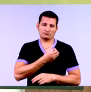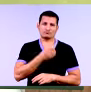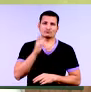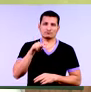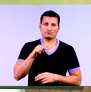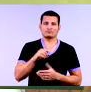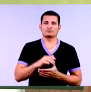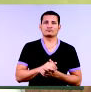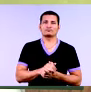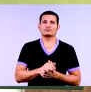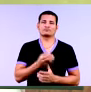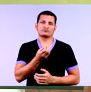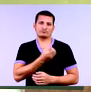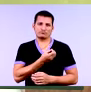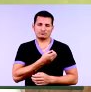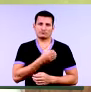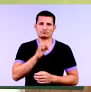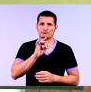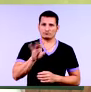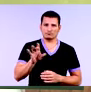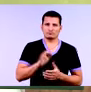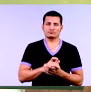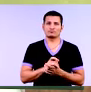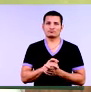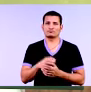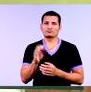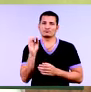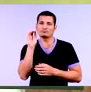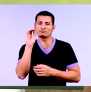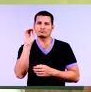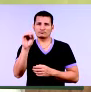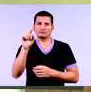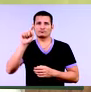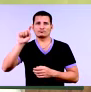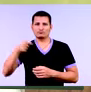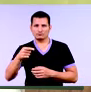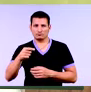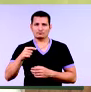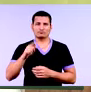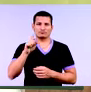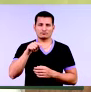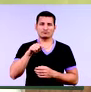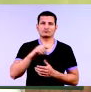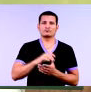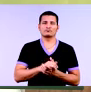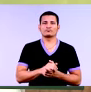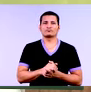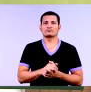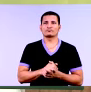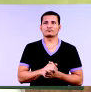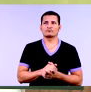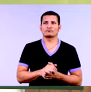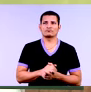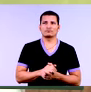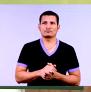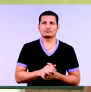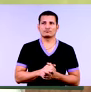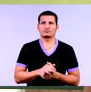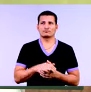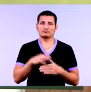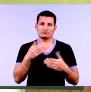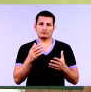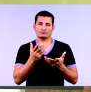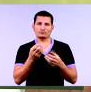como sendo um valor numérico. E aí, quando coloca vírgula, aí é ponto flutuante, né? Então, o mecanismo